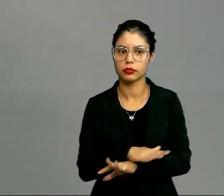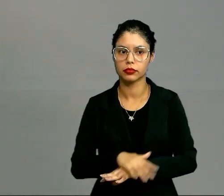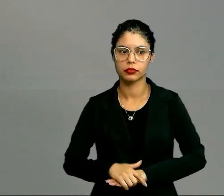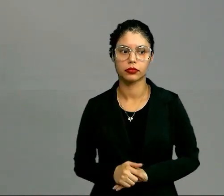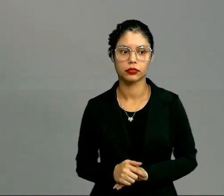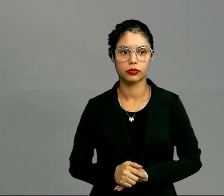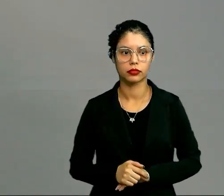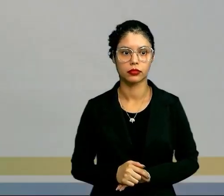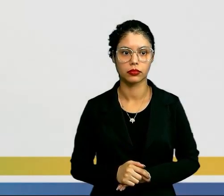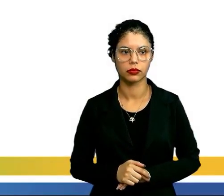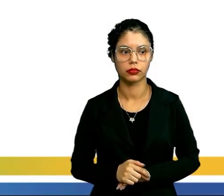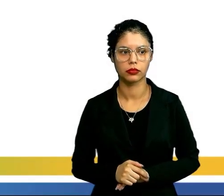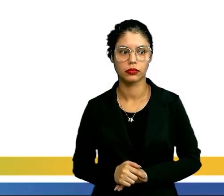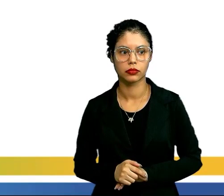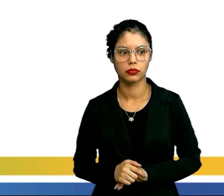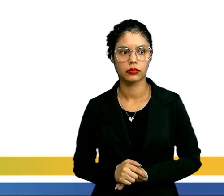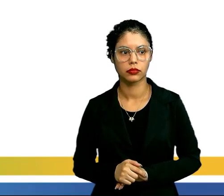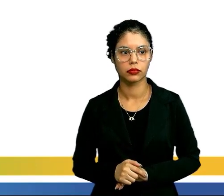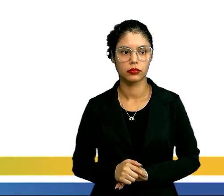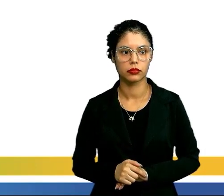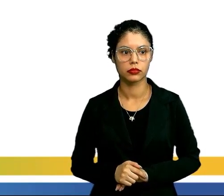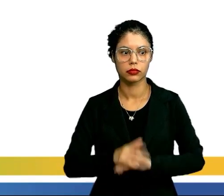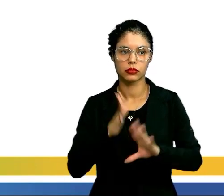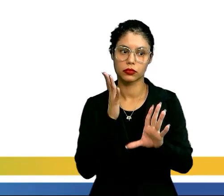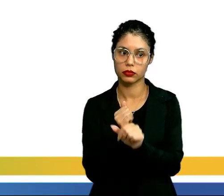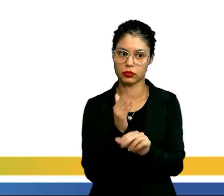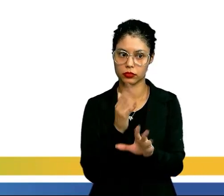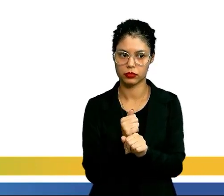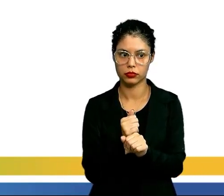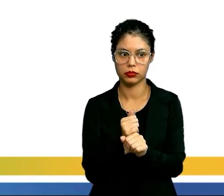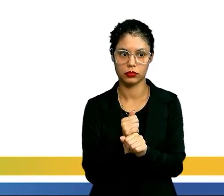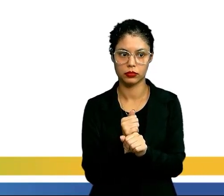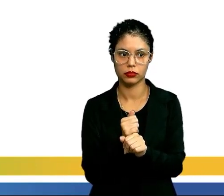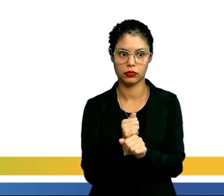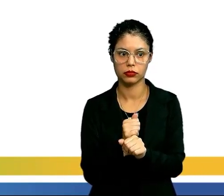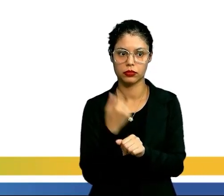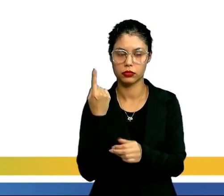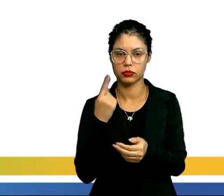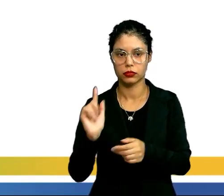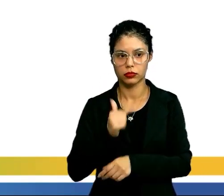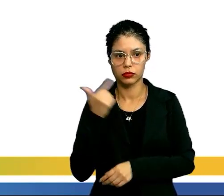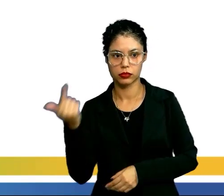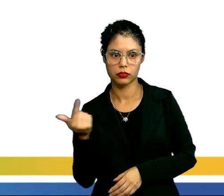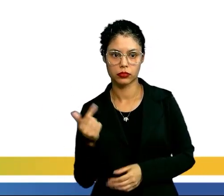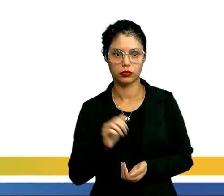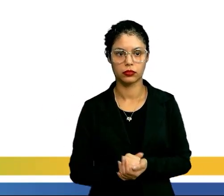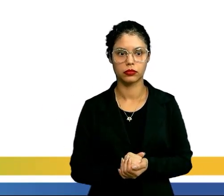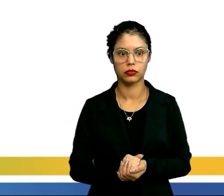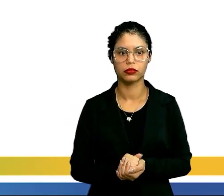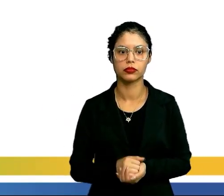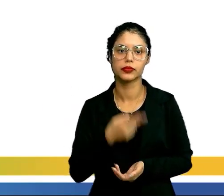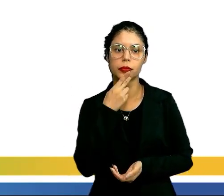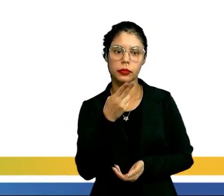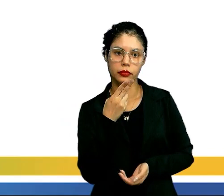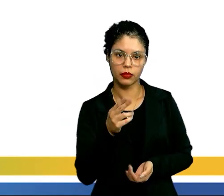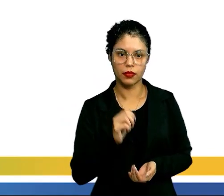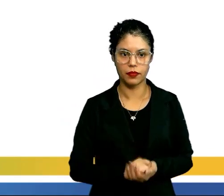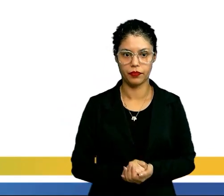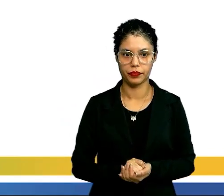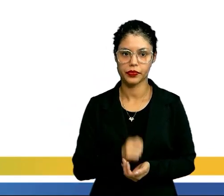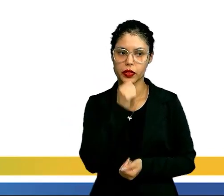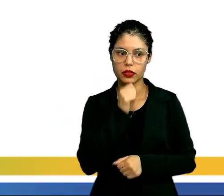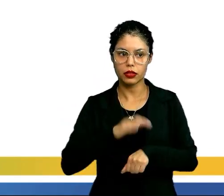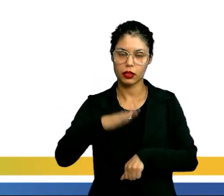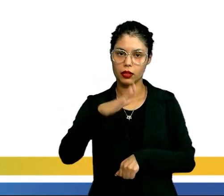né? Fato. Letra D. Somando uma coisa com a outra, o sabor